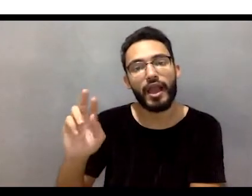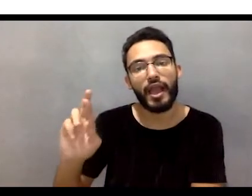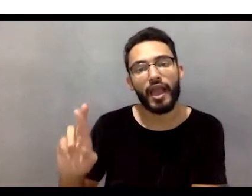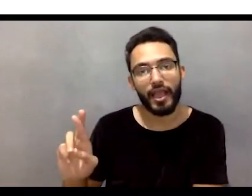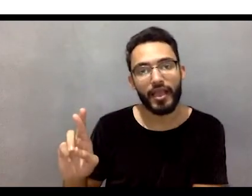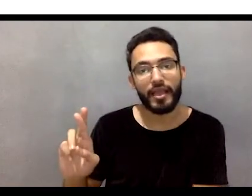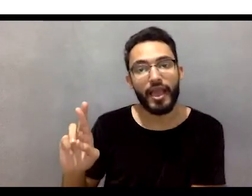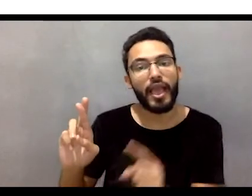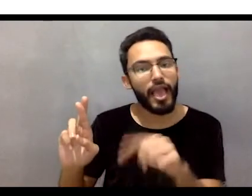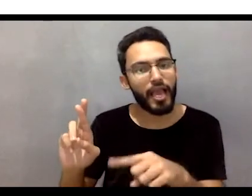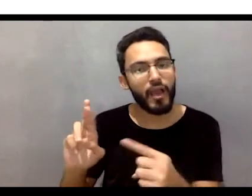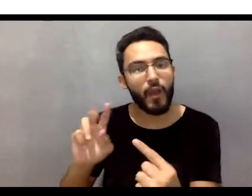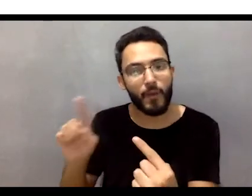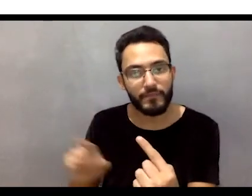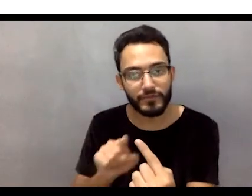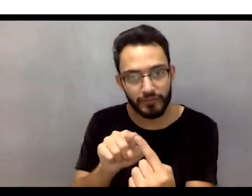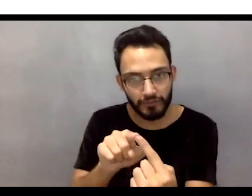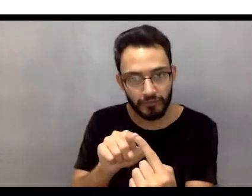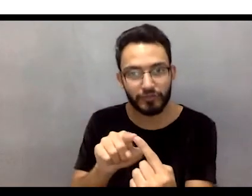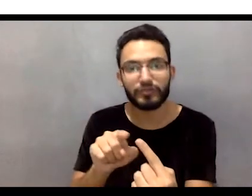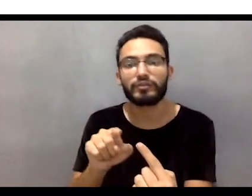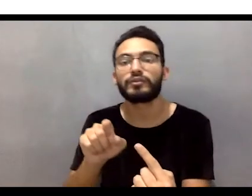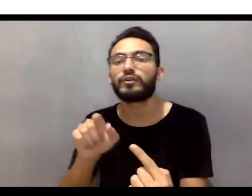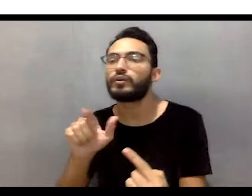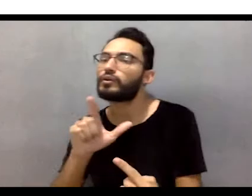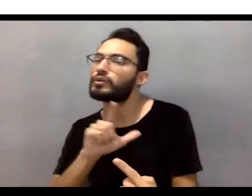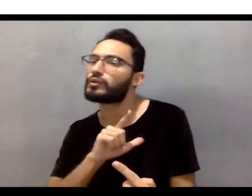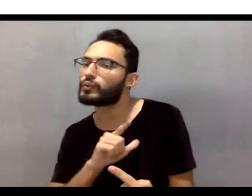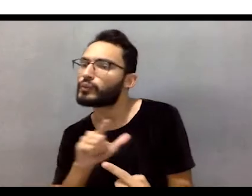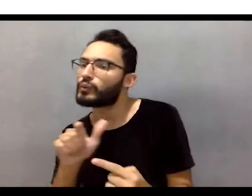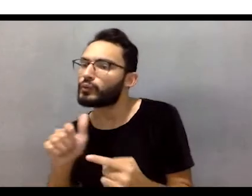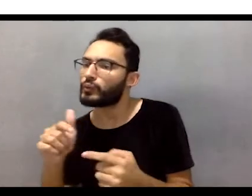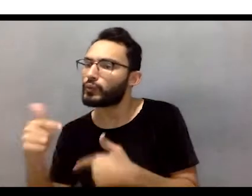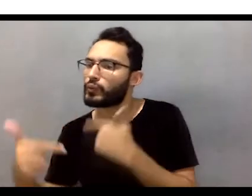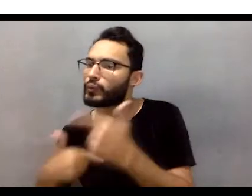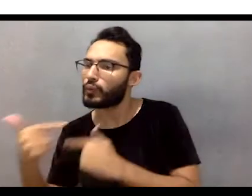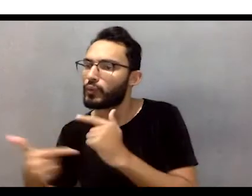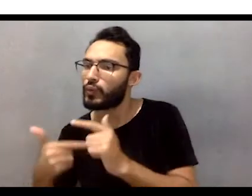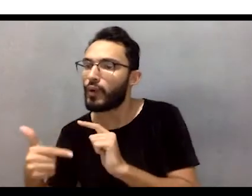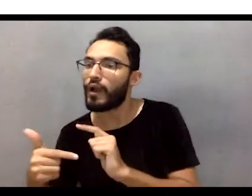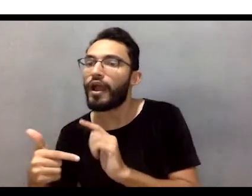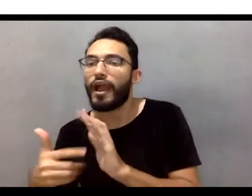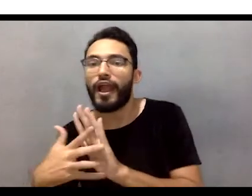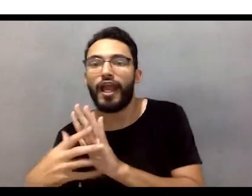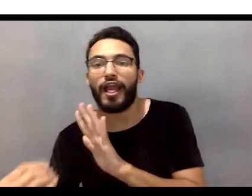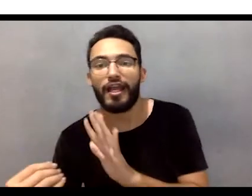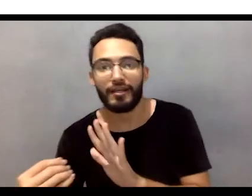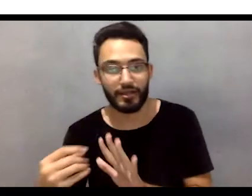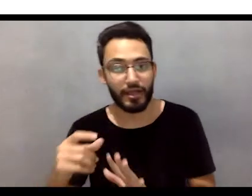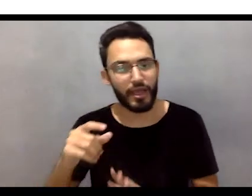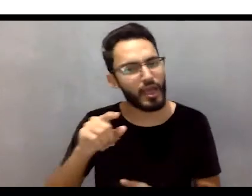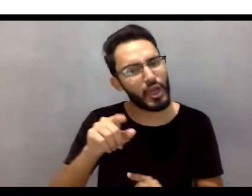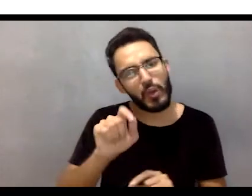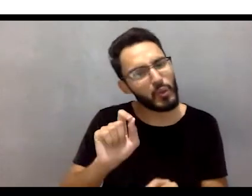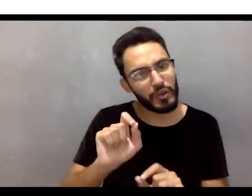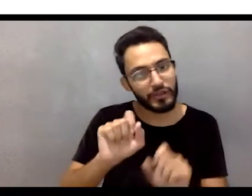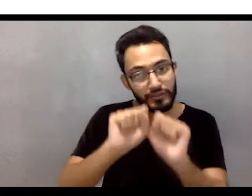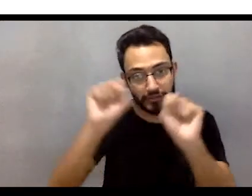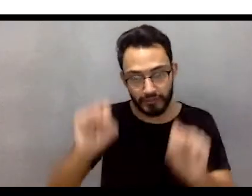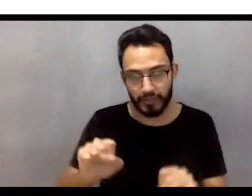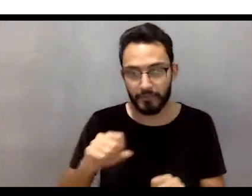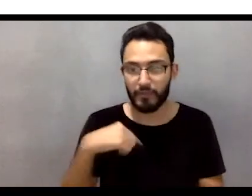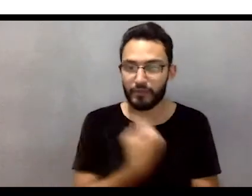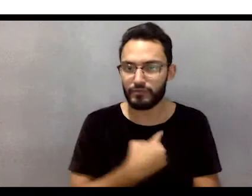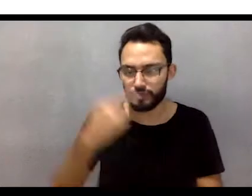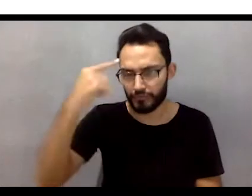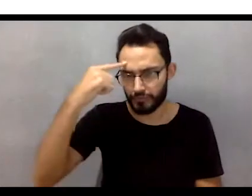que é os Objectives and Key Results. Mas o que, que é isso? É um sistema de definição de metas que